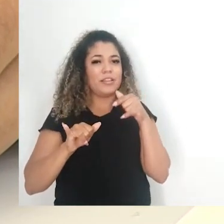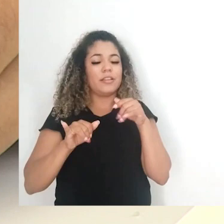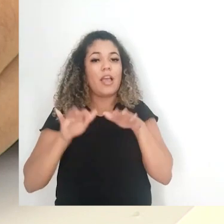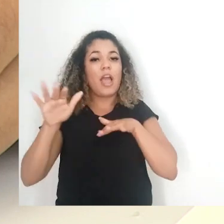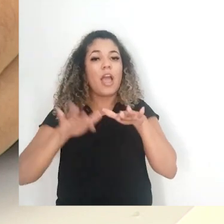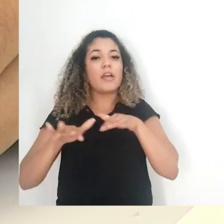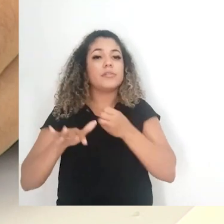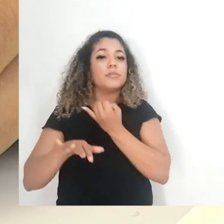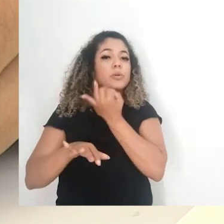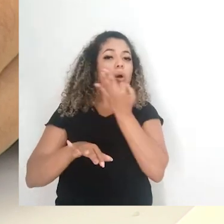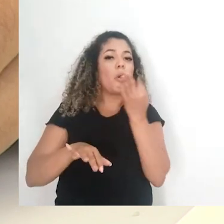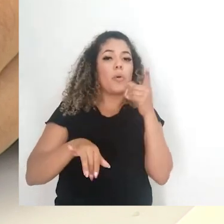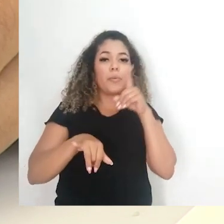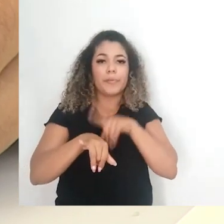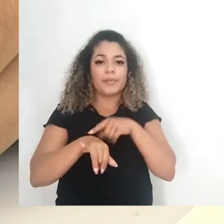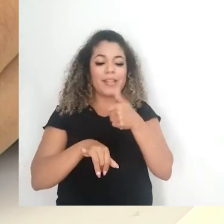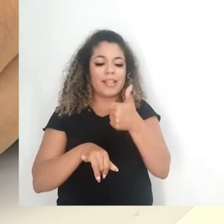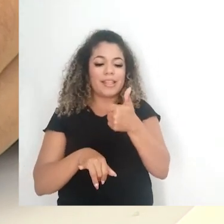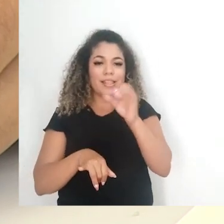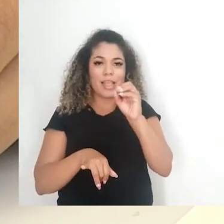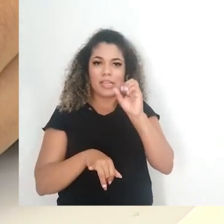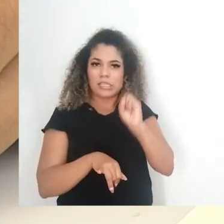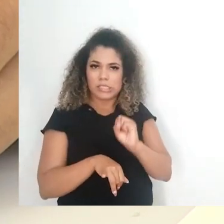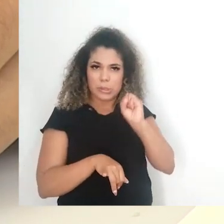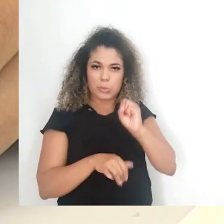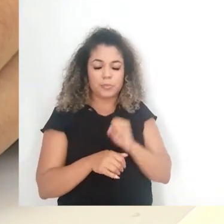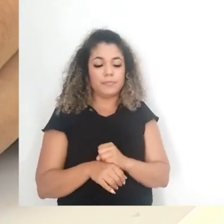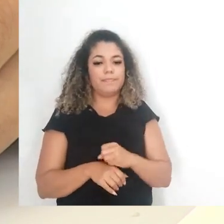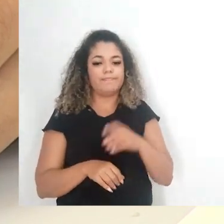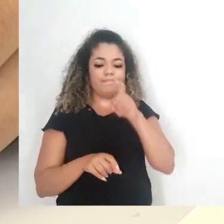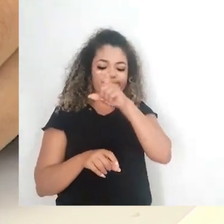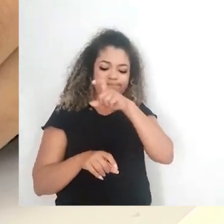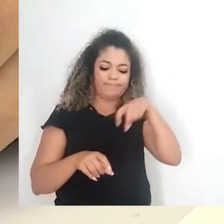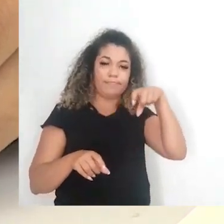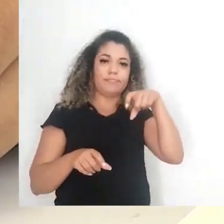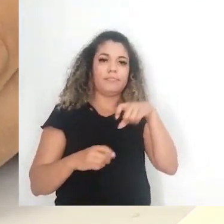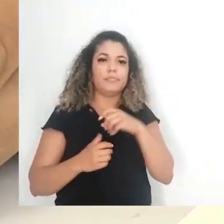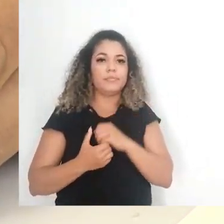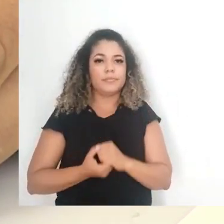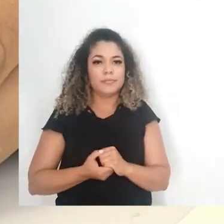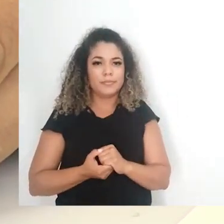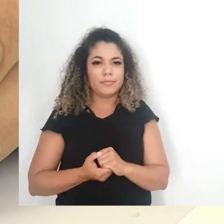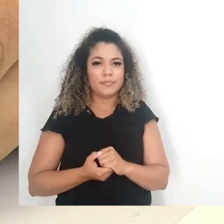que ele vai se movimentar por 10 segundos. Então, eu passo ele aqui.